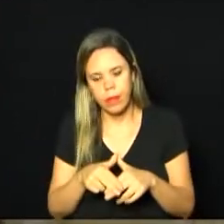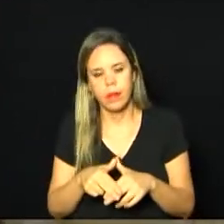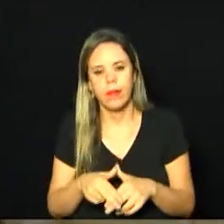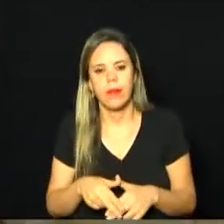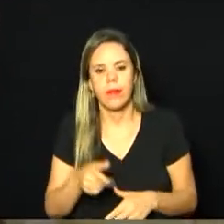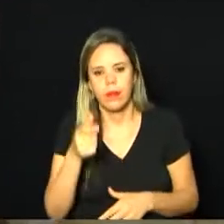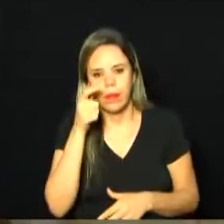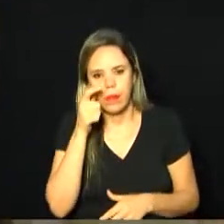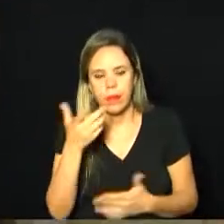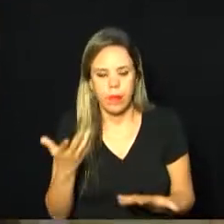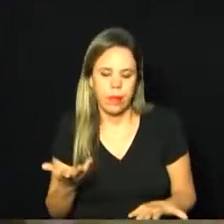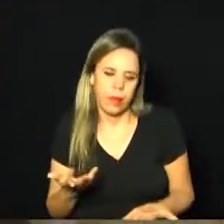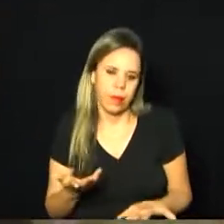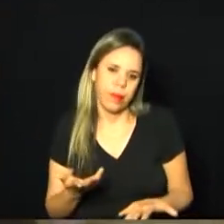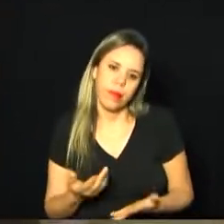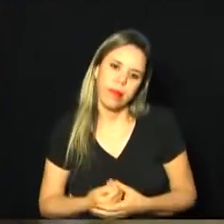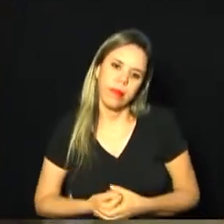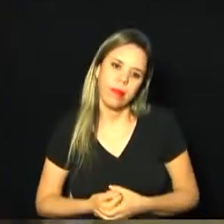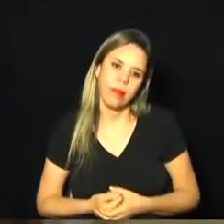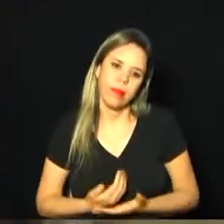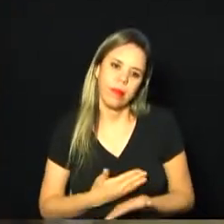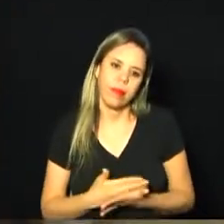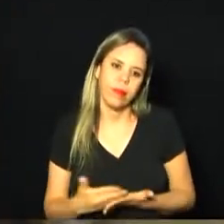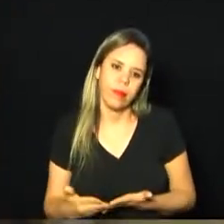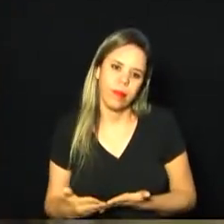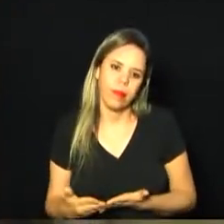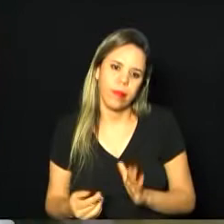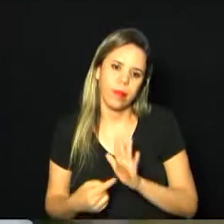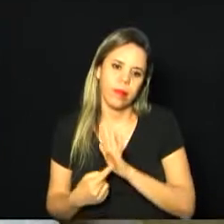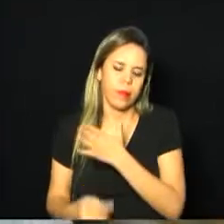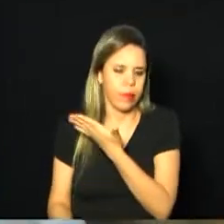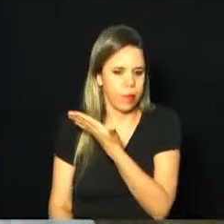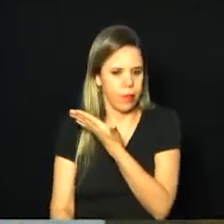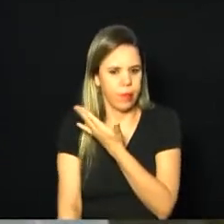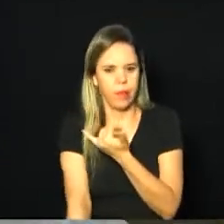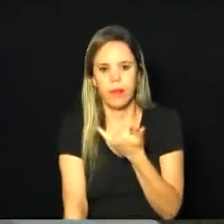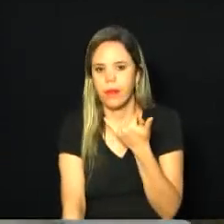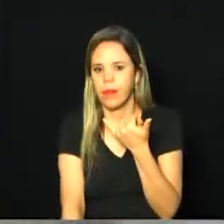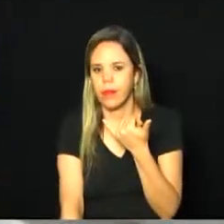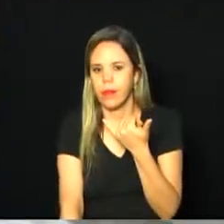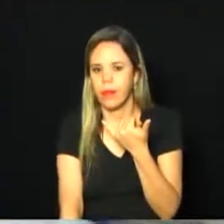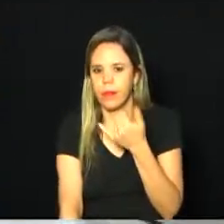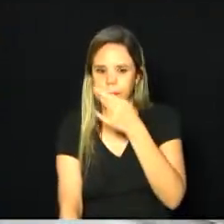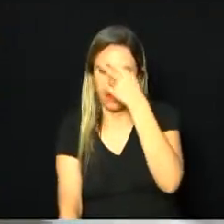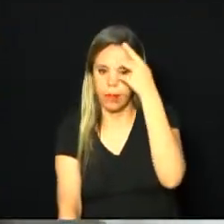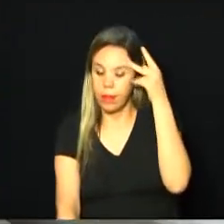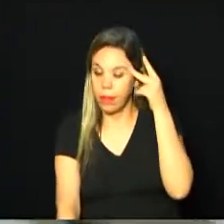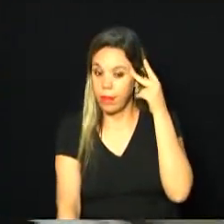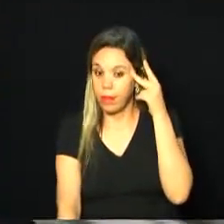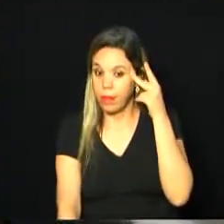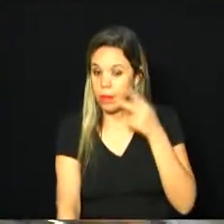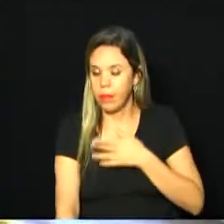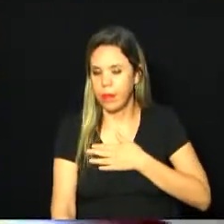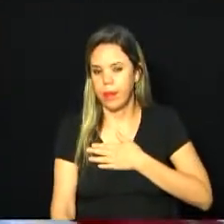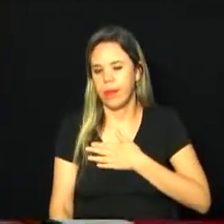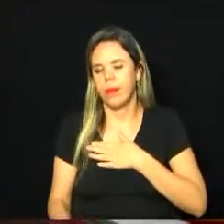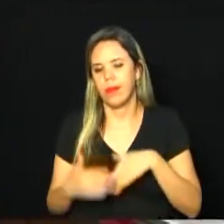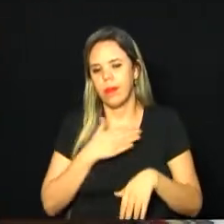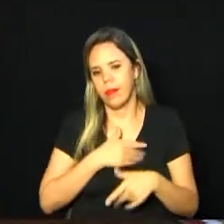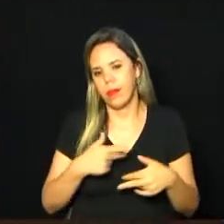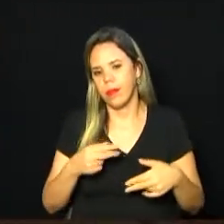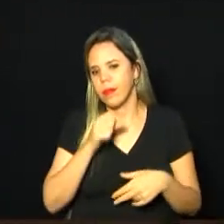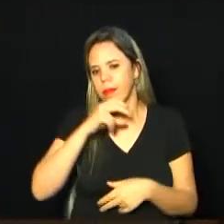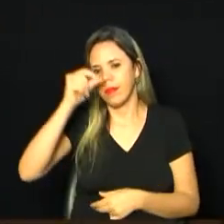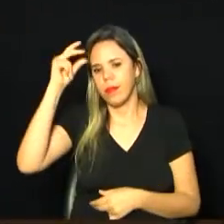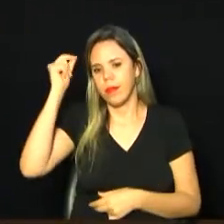Gabriel como você é muito bem observou eu já começo esse link mostrando este telefone porque eu sou uma pessoa vintage só uma pessoa retrô Quem me